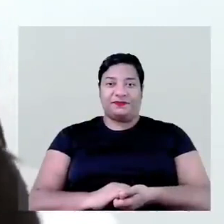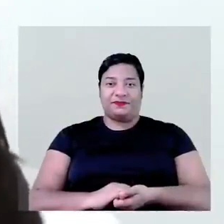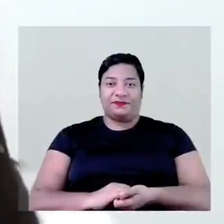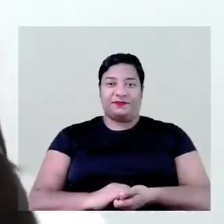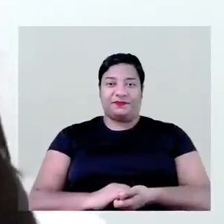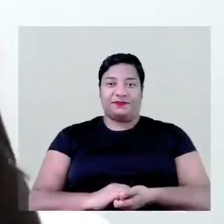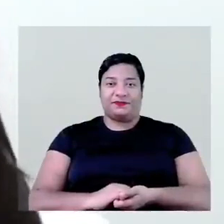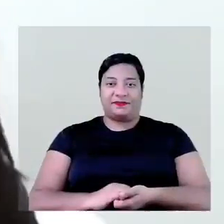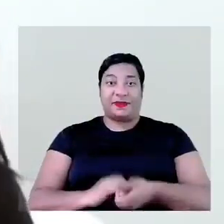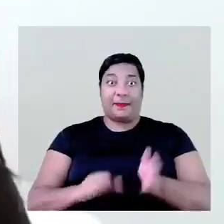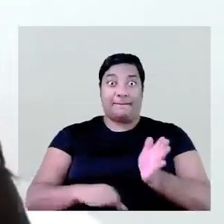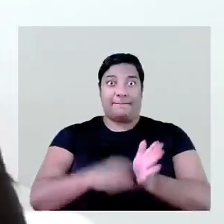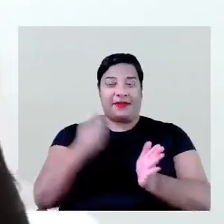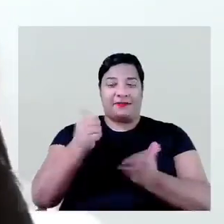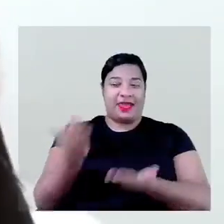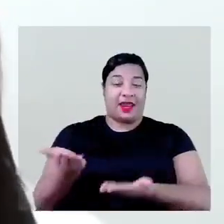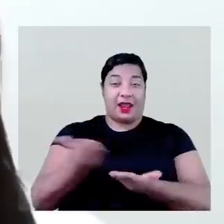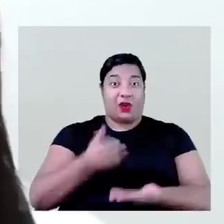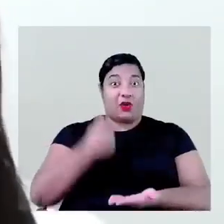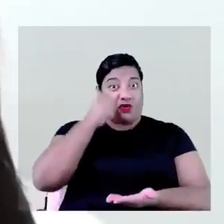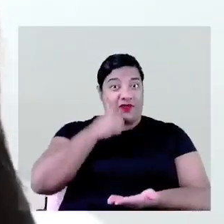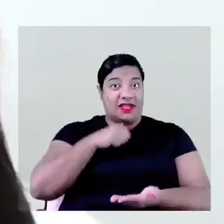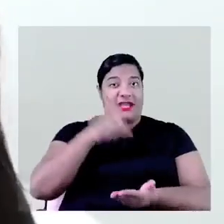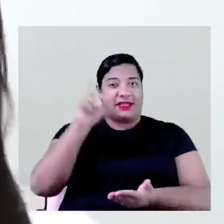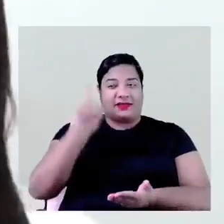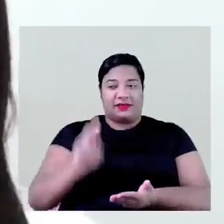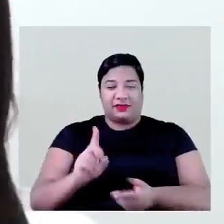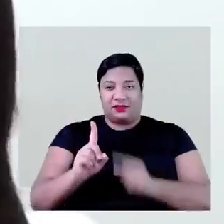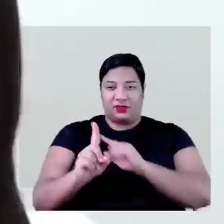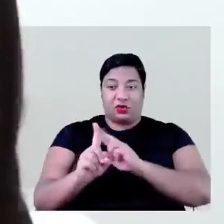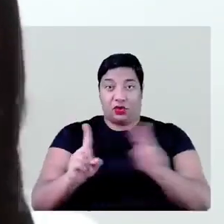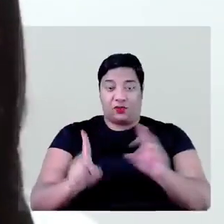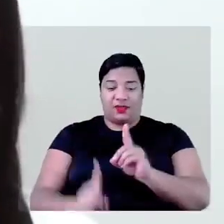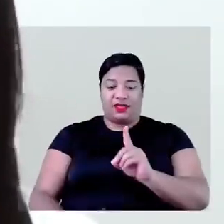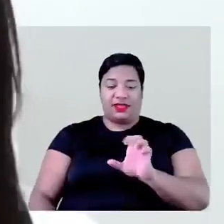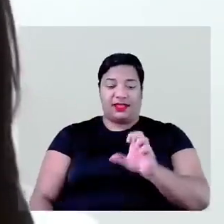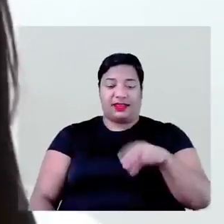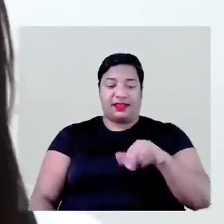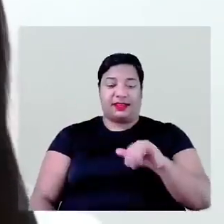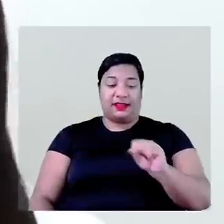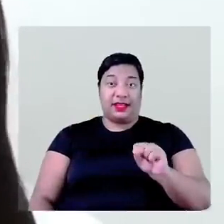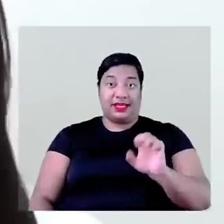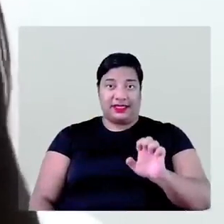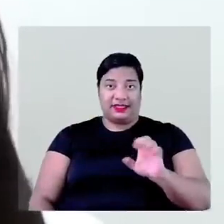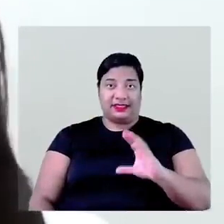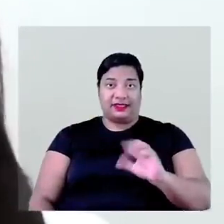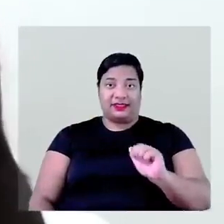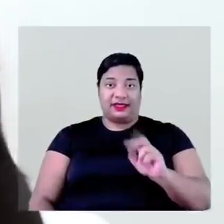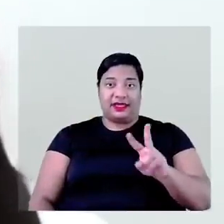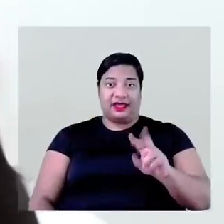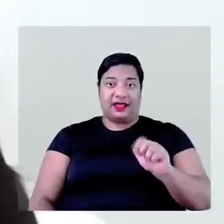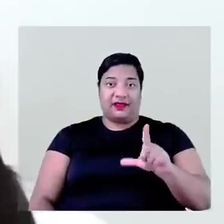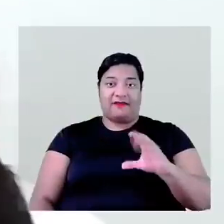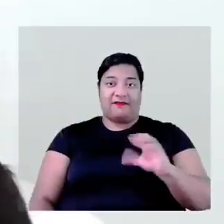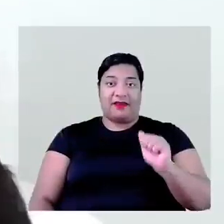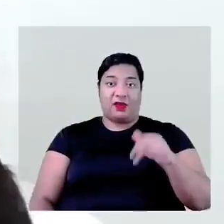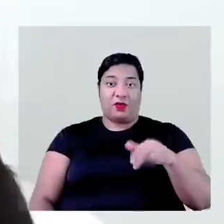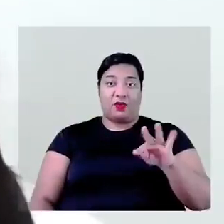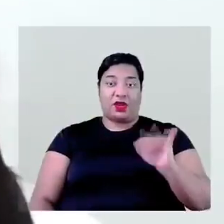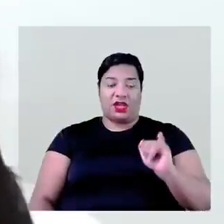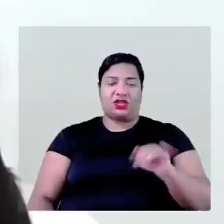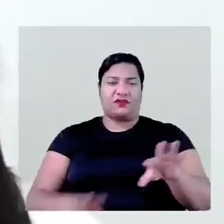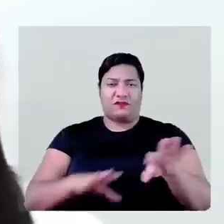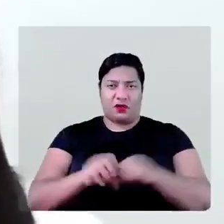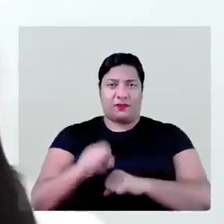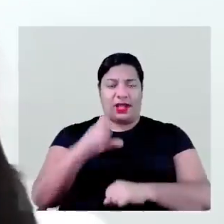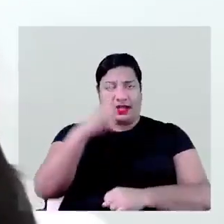Nossa primeira convidada é a Cíntia Hiromi Nakazawa, chefe de cartório da primeira zona eleitoral Bela bacharel em Vista. Direito pela USP, especialista em Direito